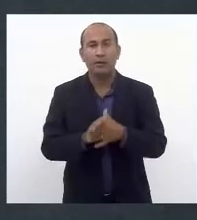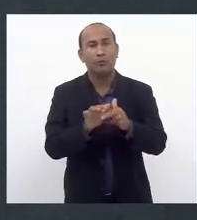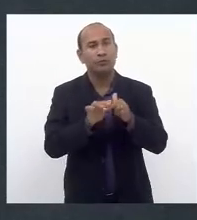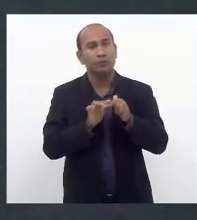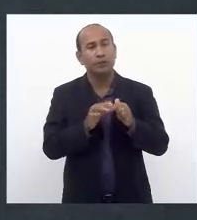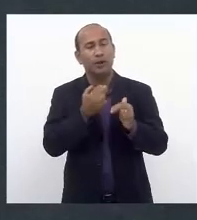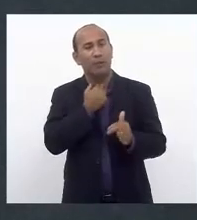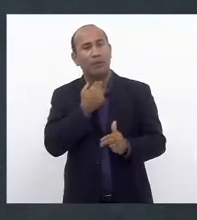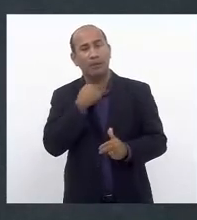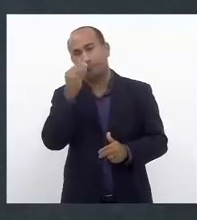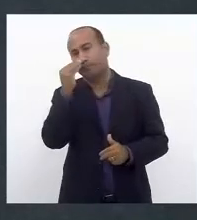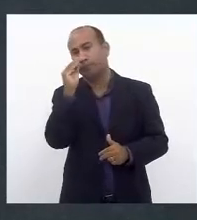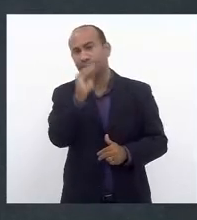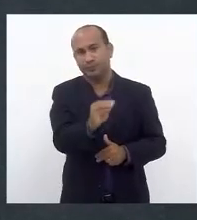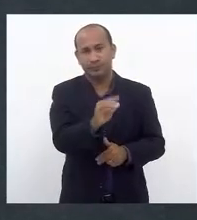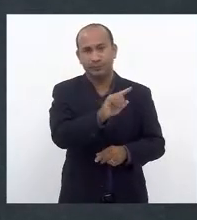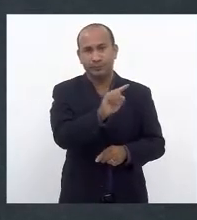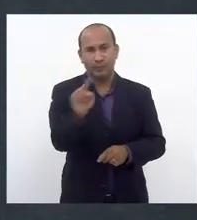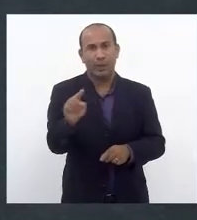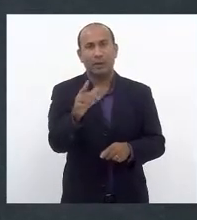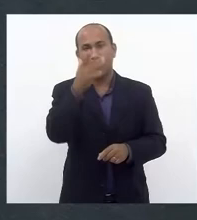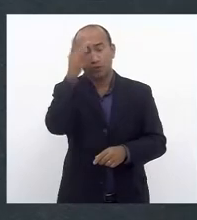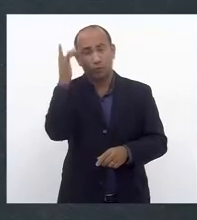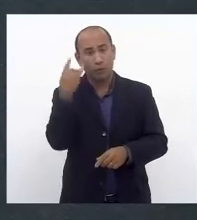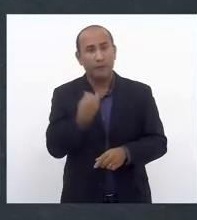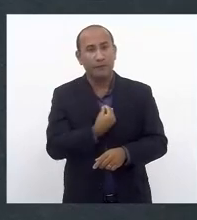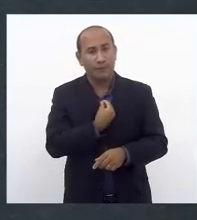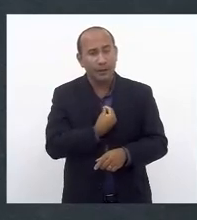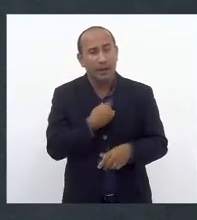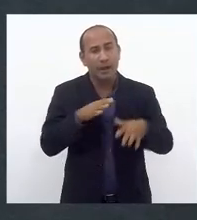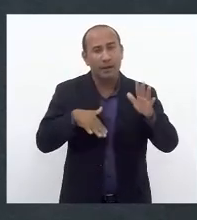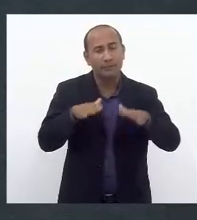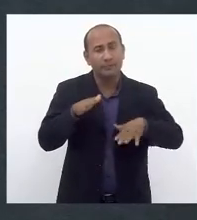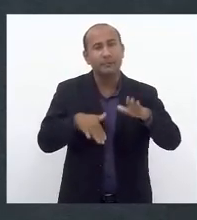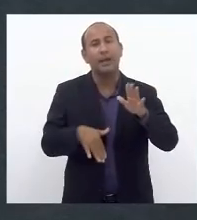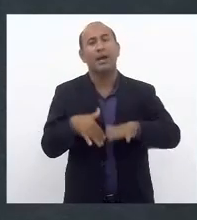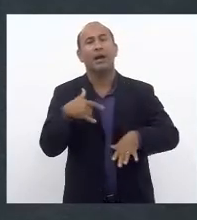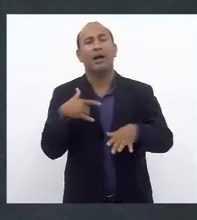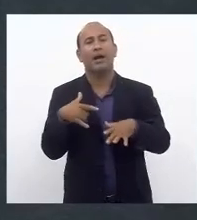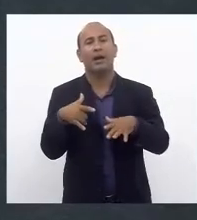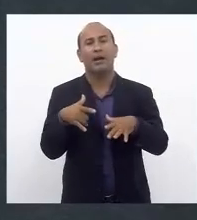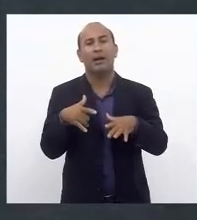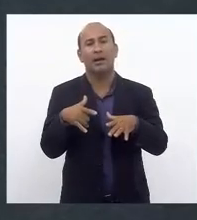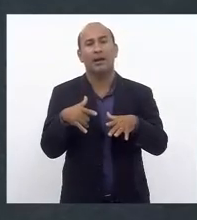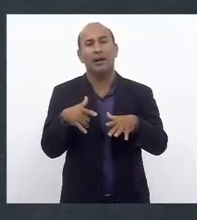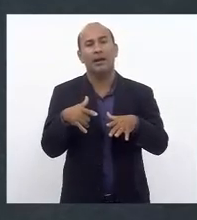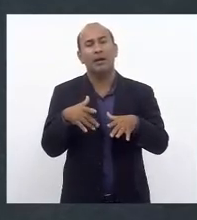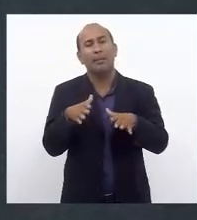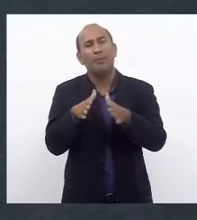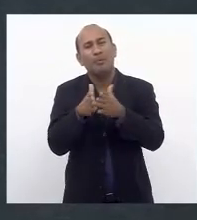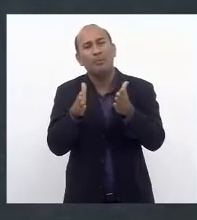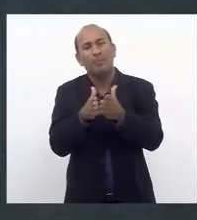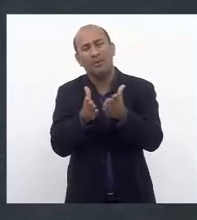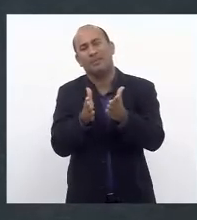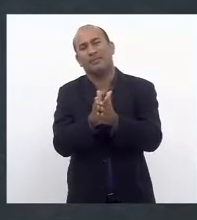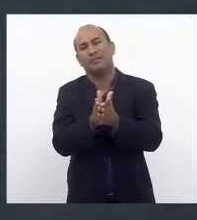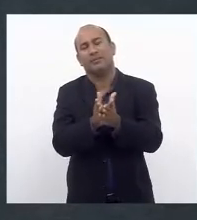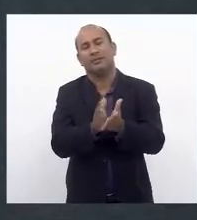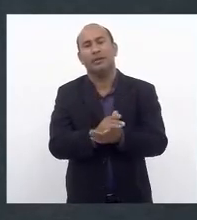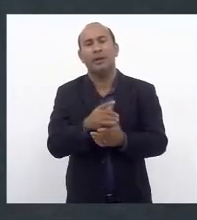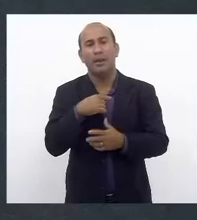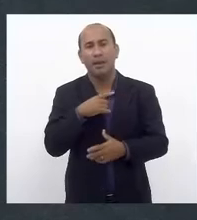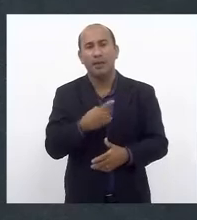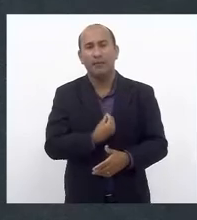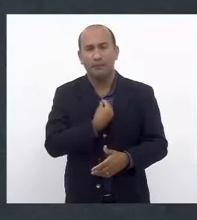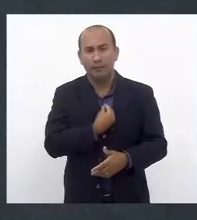podemos ignorar essas pessoas que muitas vezes vivem numa vulnerabilidade extrema. Eu sou cria